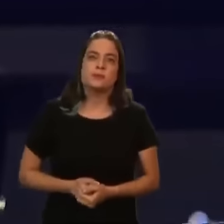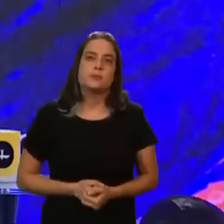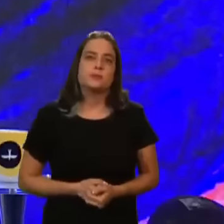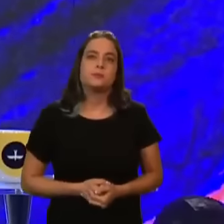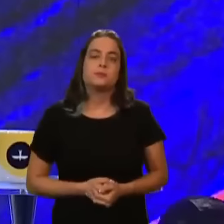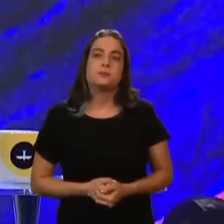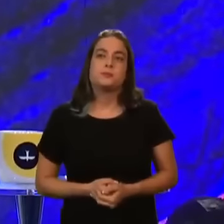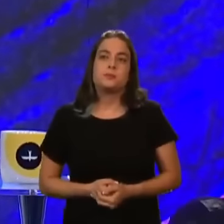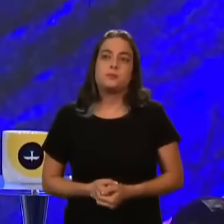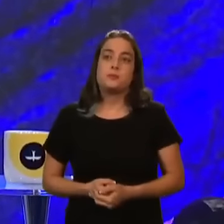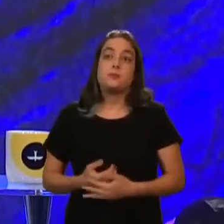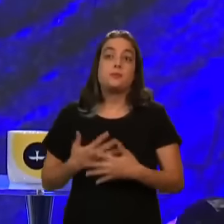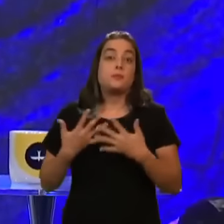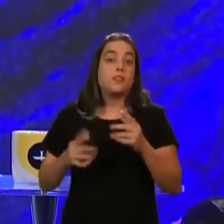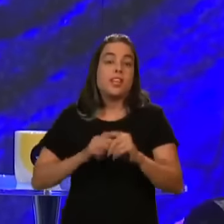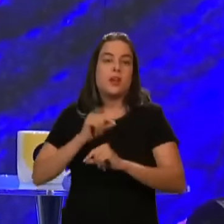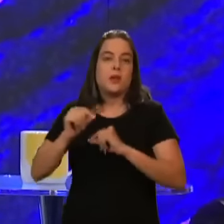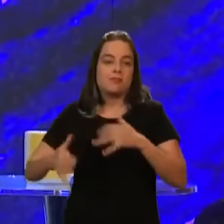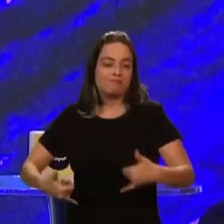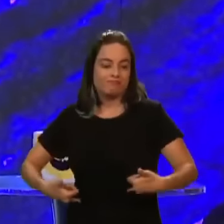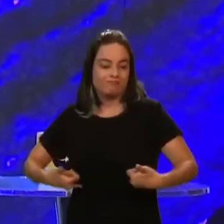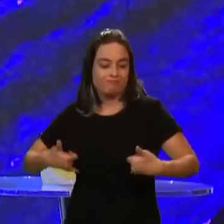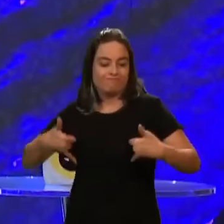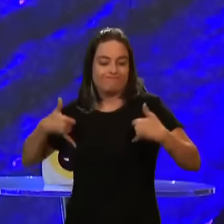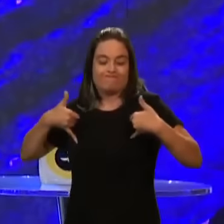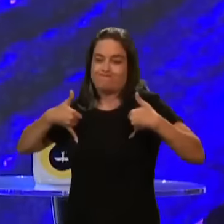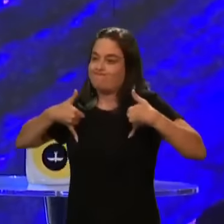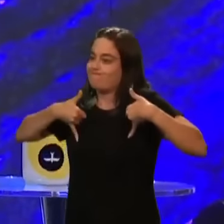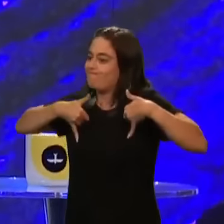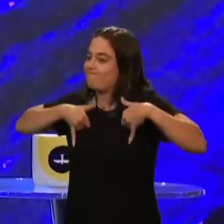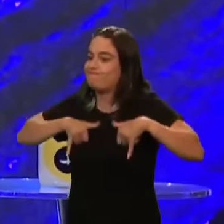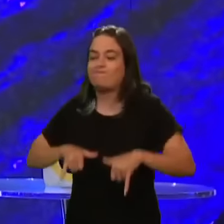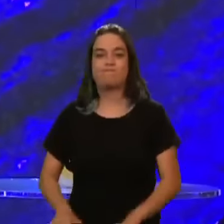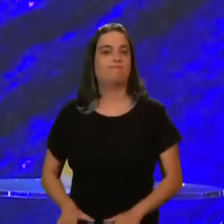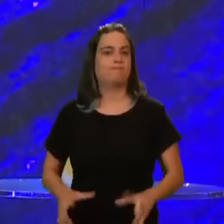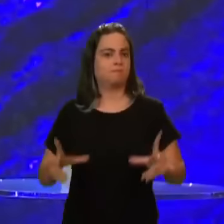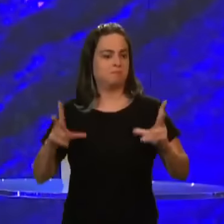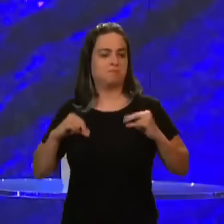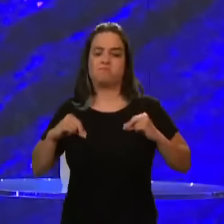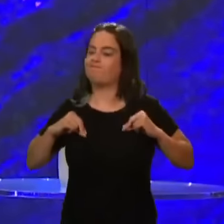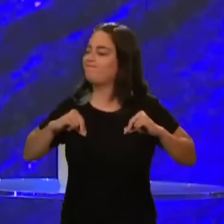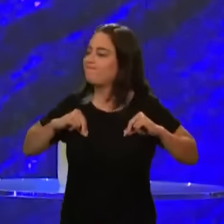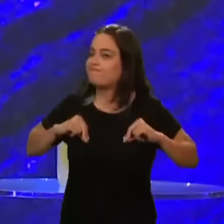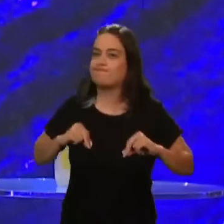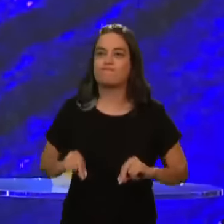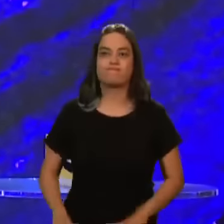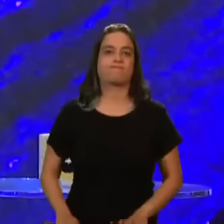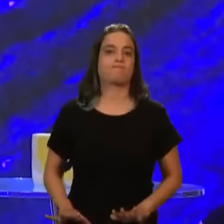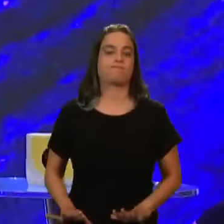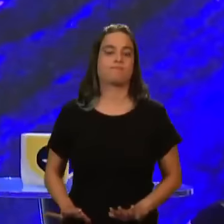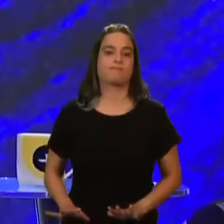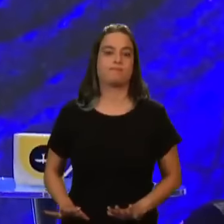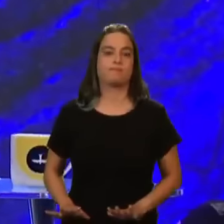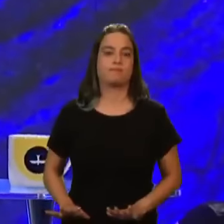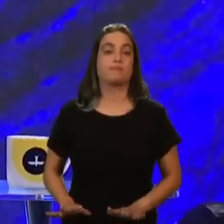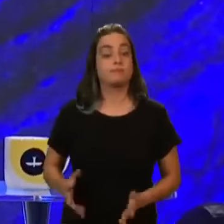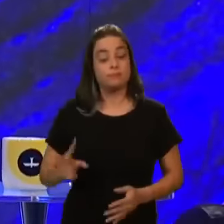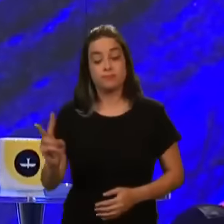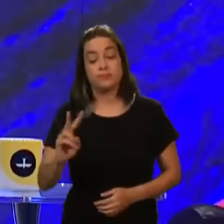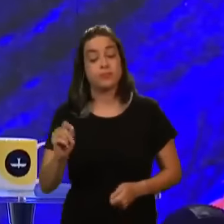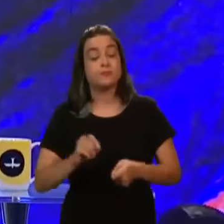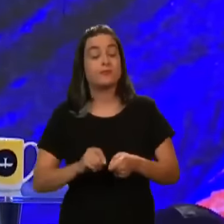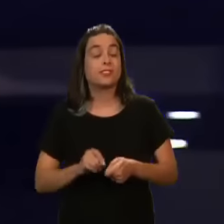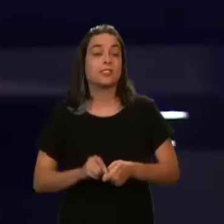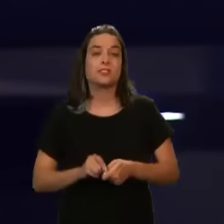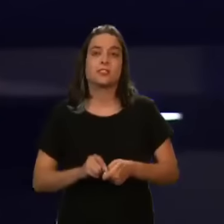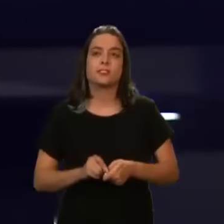Isso aqui é a quebra do ego, é a quebra do merecimento. Os cegos fizeram isso.